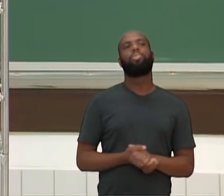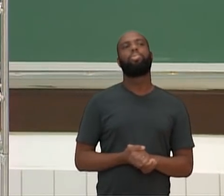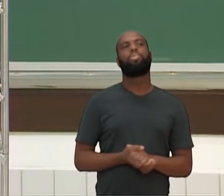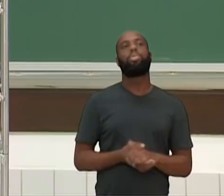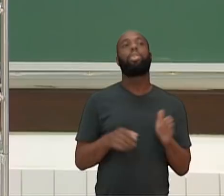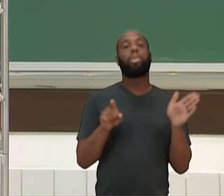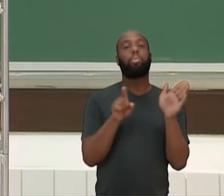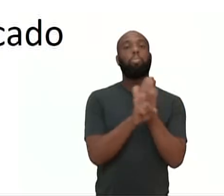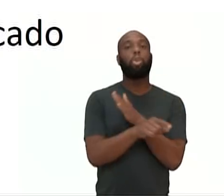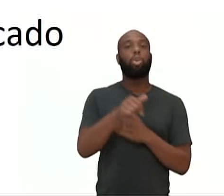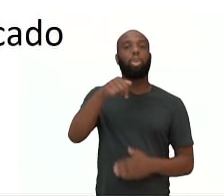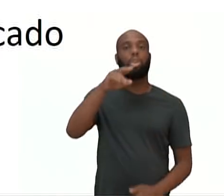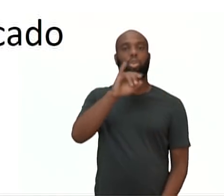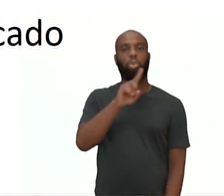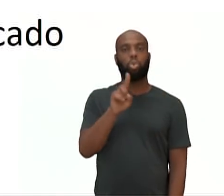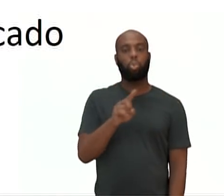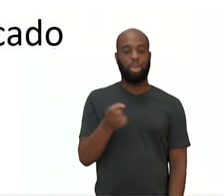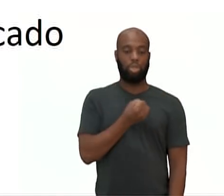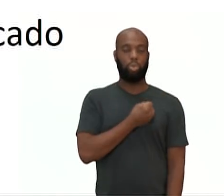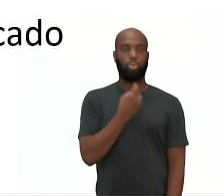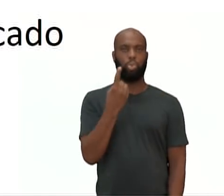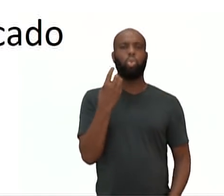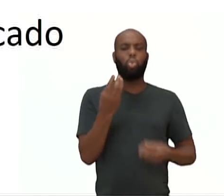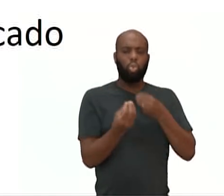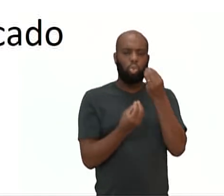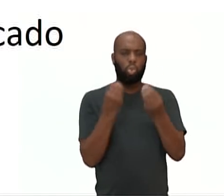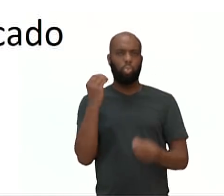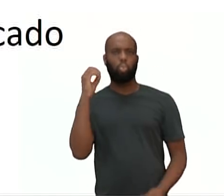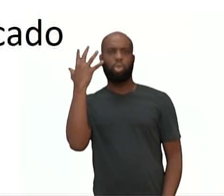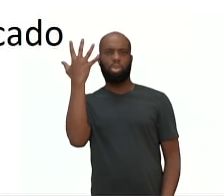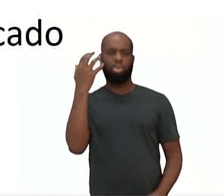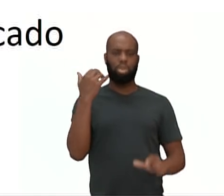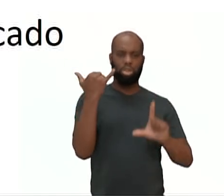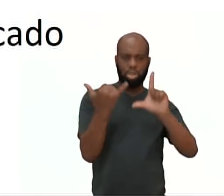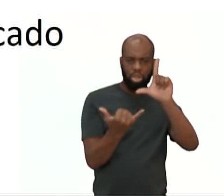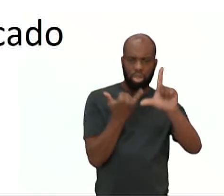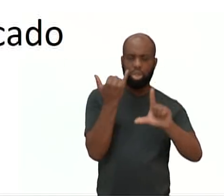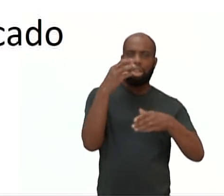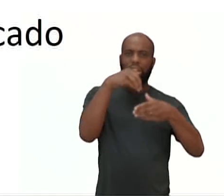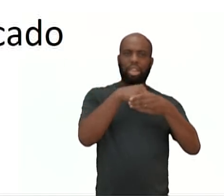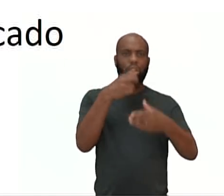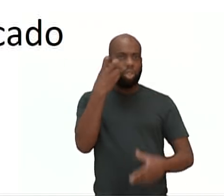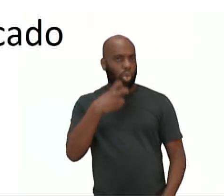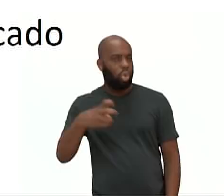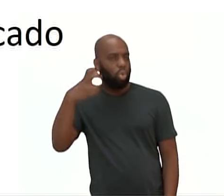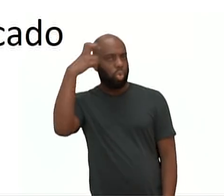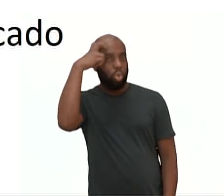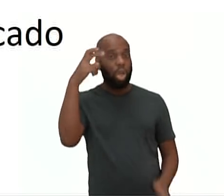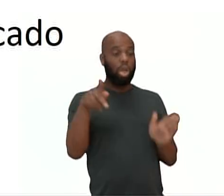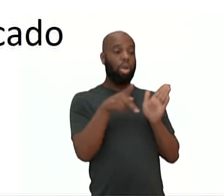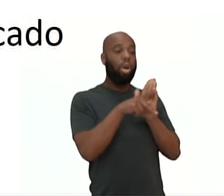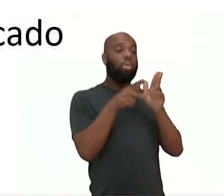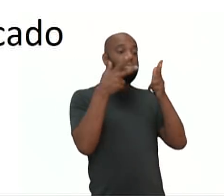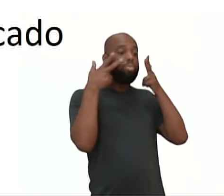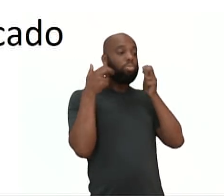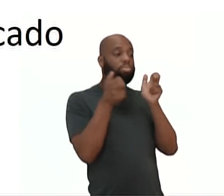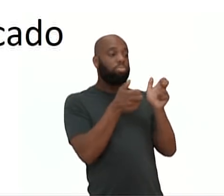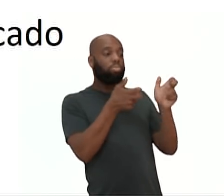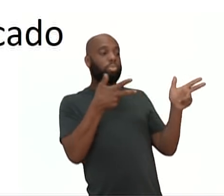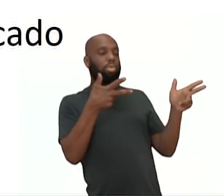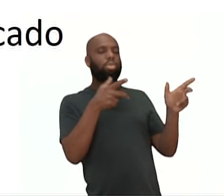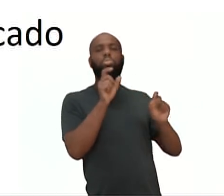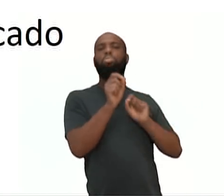Primeiro quiz. Né? Como ocorre o lúdico na cultura indígena? Vamos pensar agora um pouquinho. Como ocorre o lúdico na cultura indígena? O